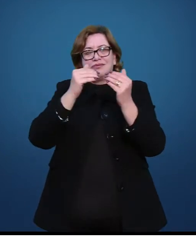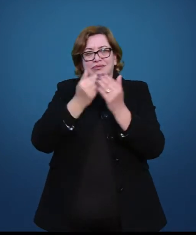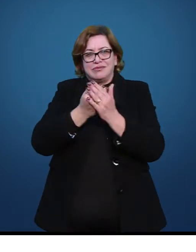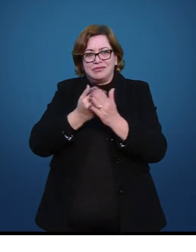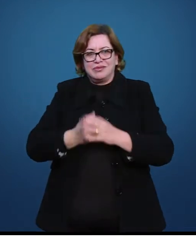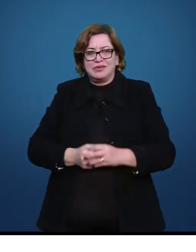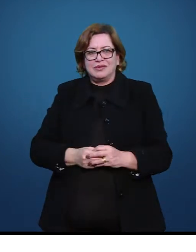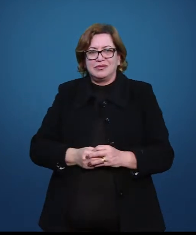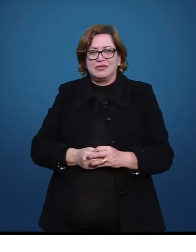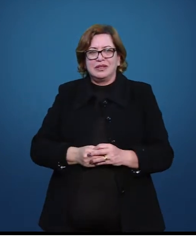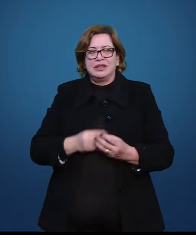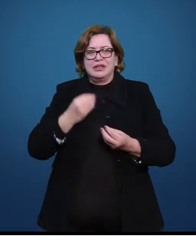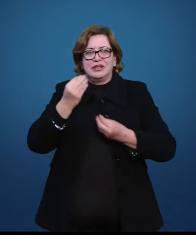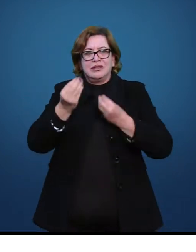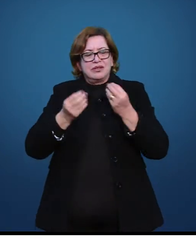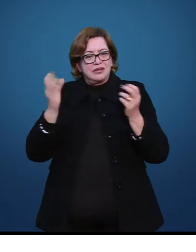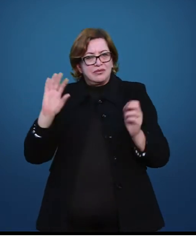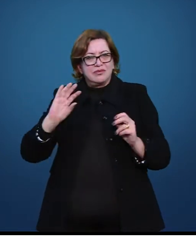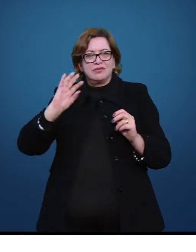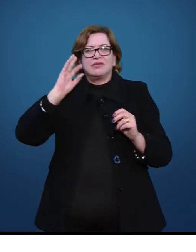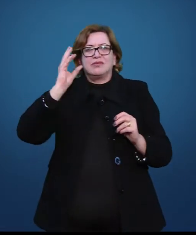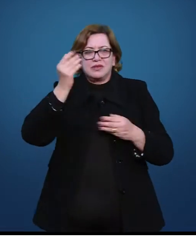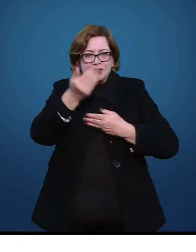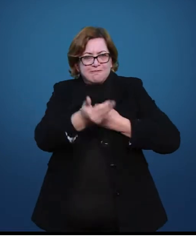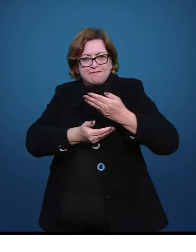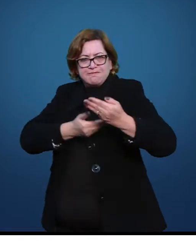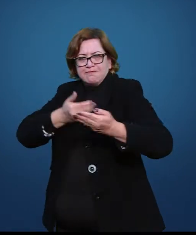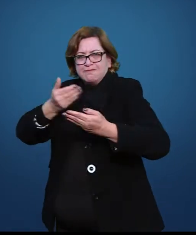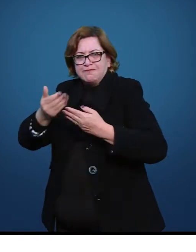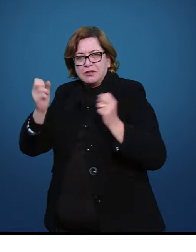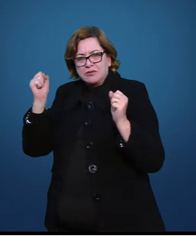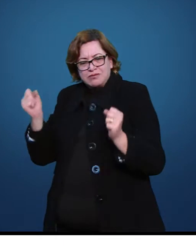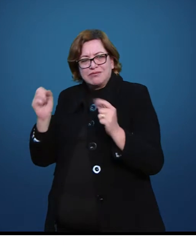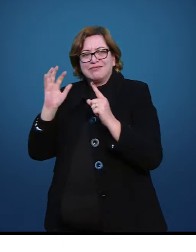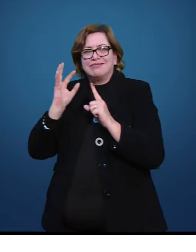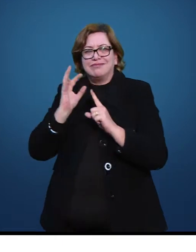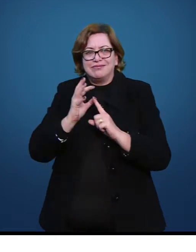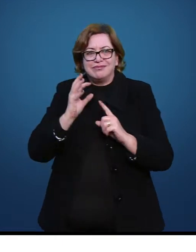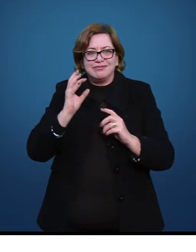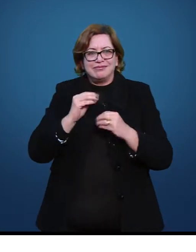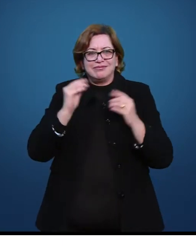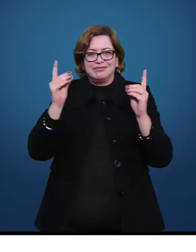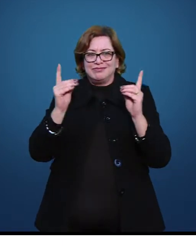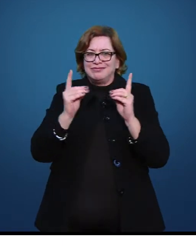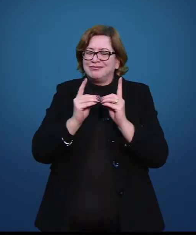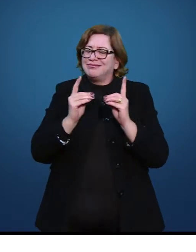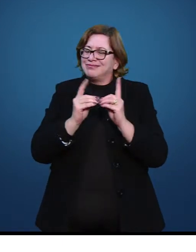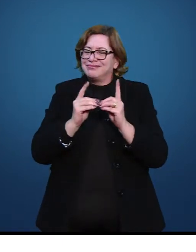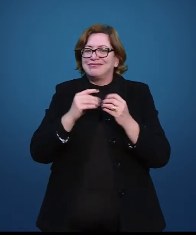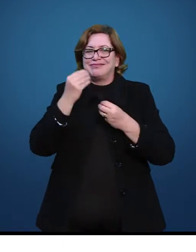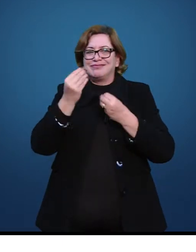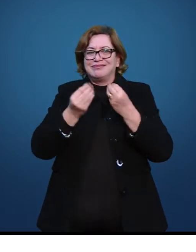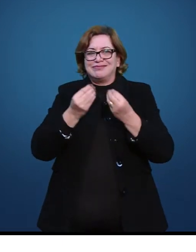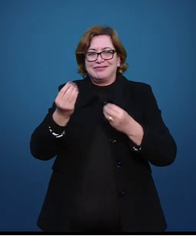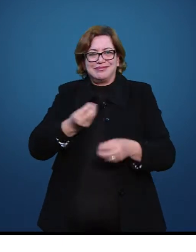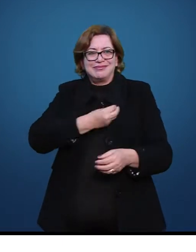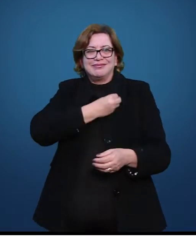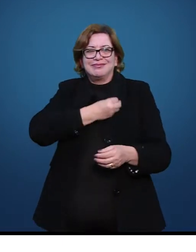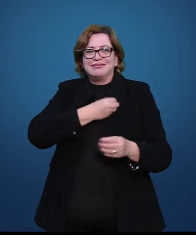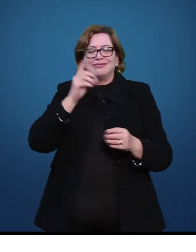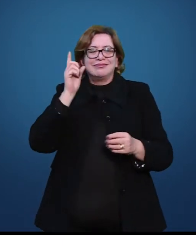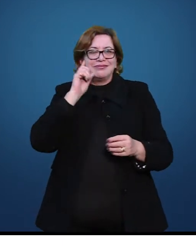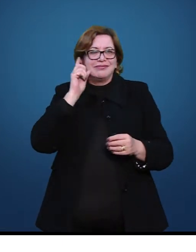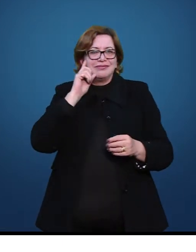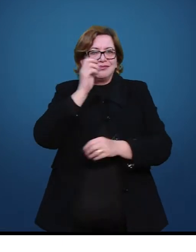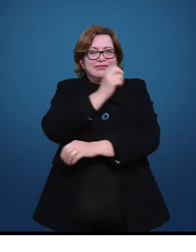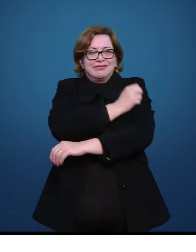Então, para que ela possa interagir e possa agir e possa estar presente em todos os momentos da vida cotidiana